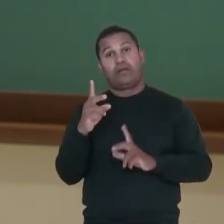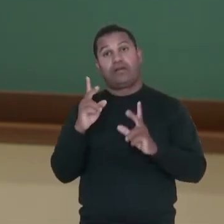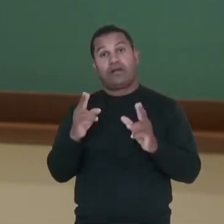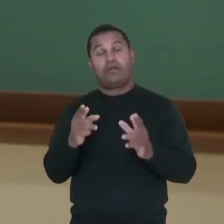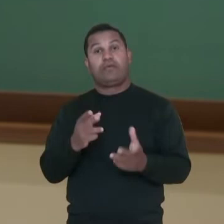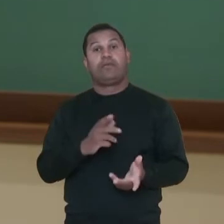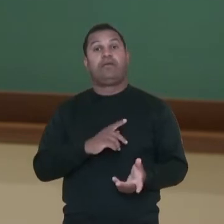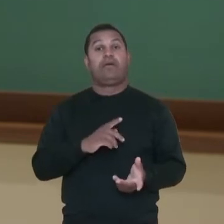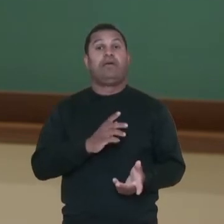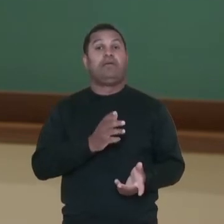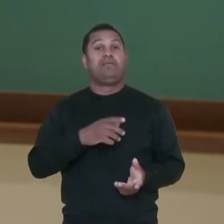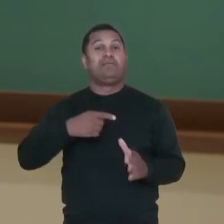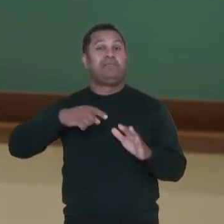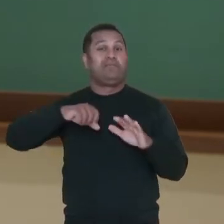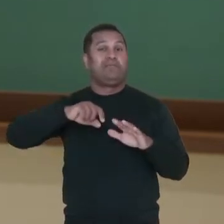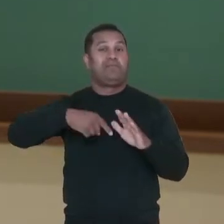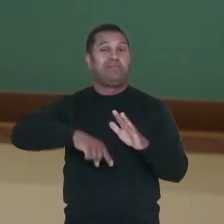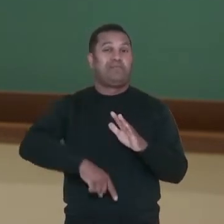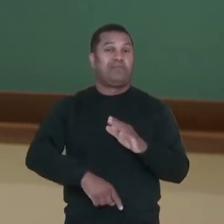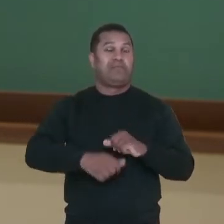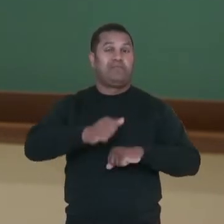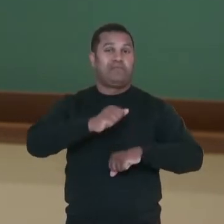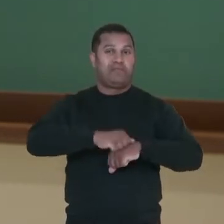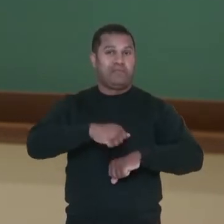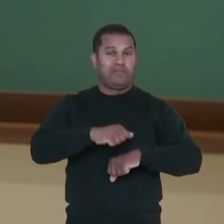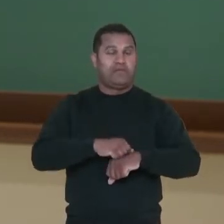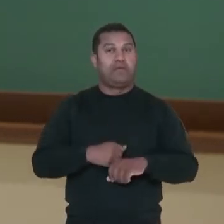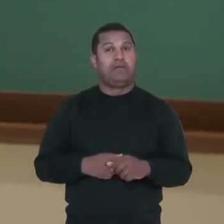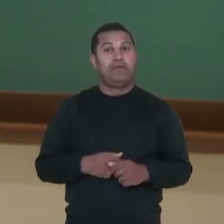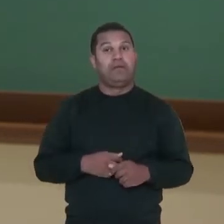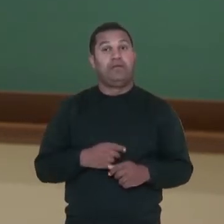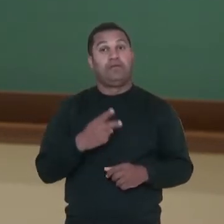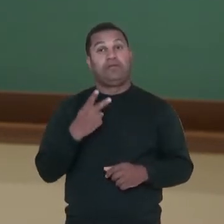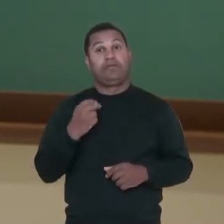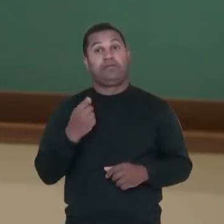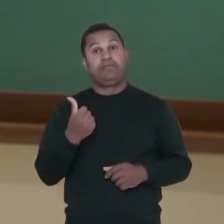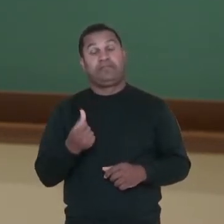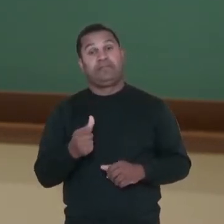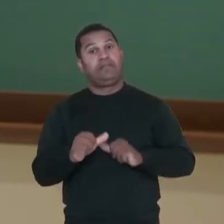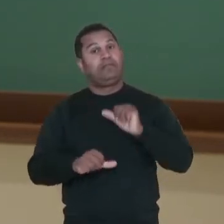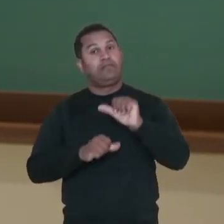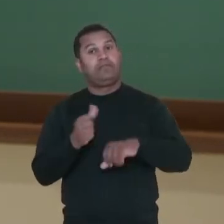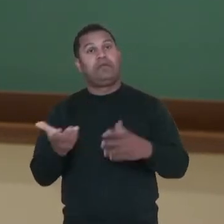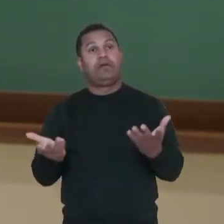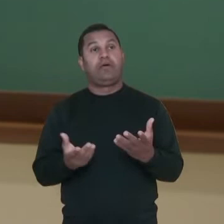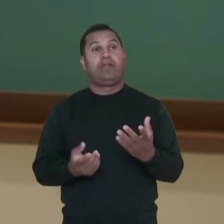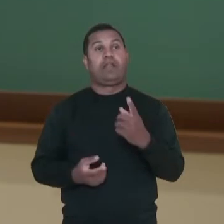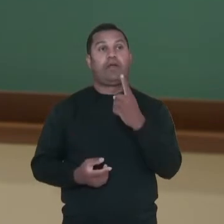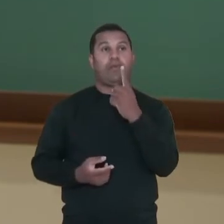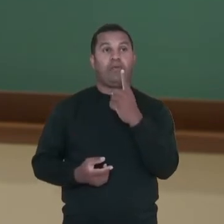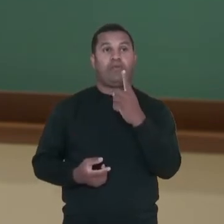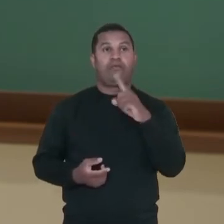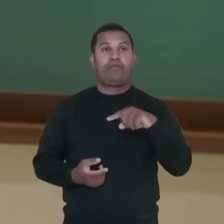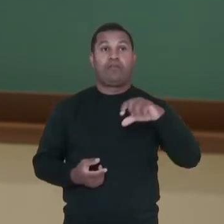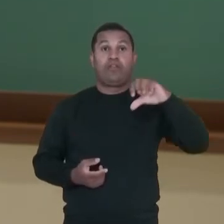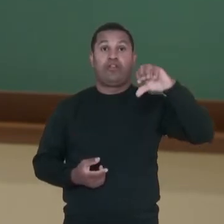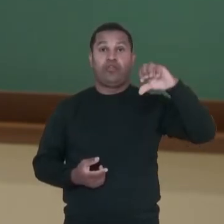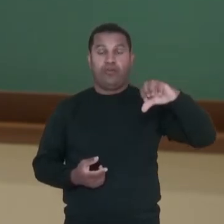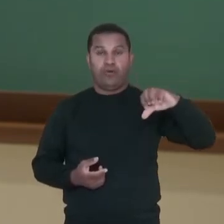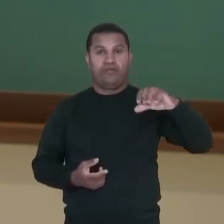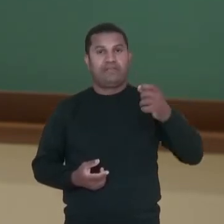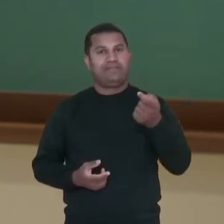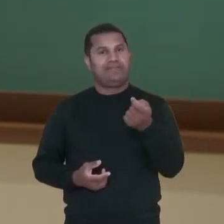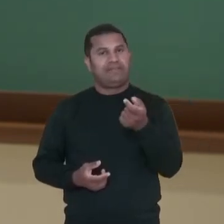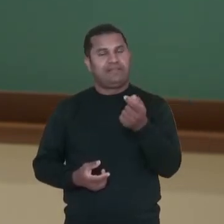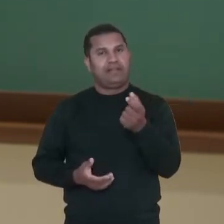extrema pobreza. E a partir de 2016 é a partir de US$ 1,90 de dólar, que é o novo parâmetro da ONU, ok?